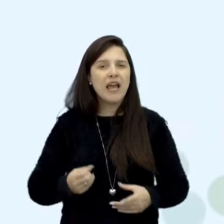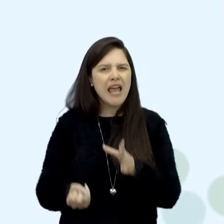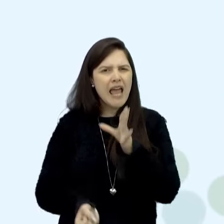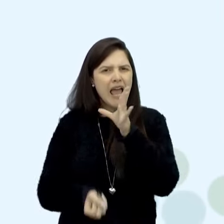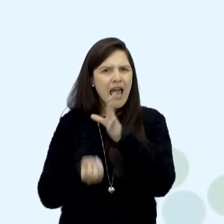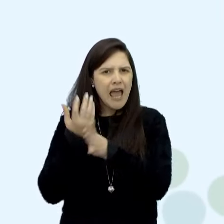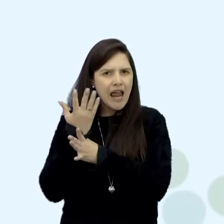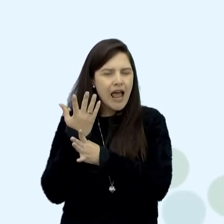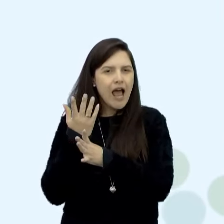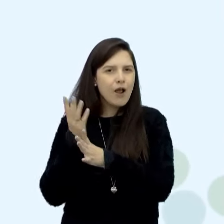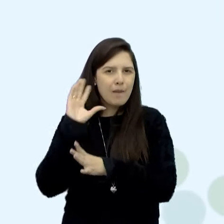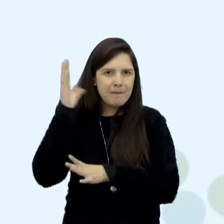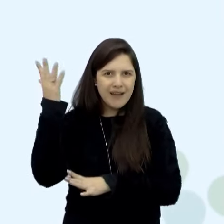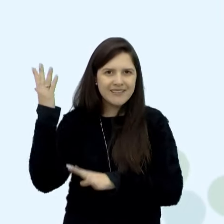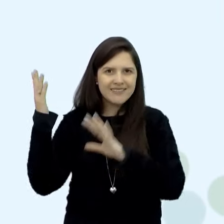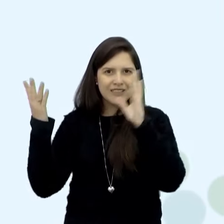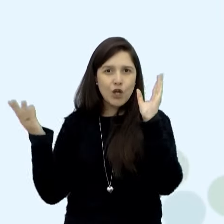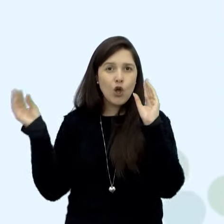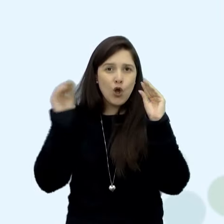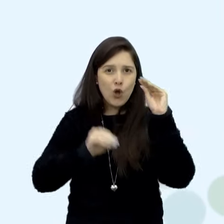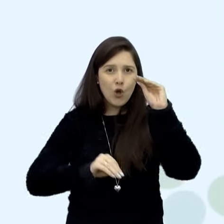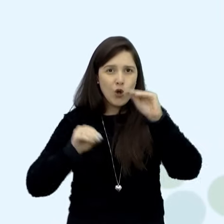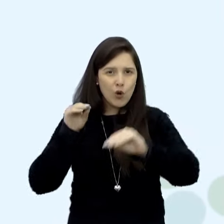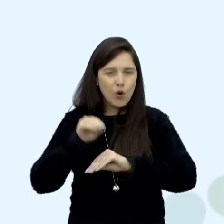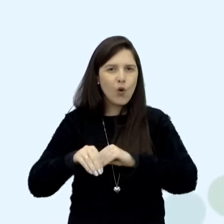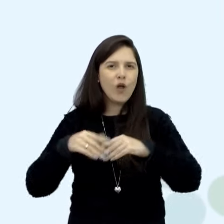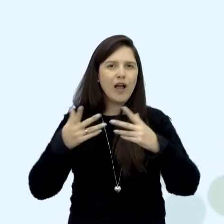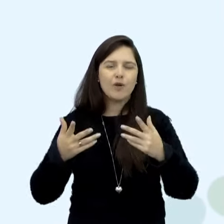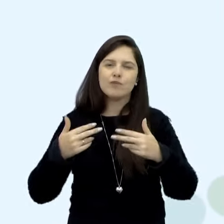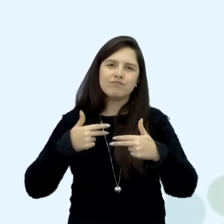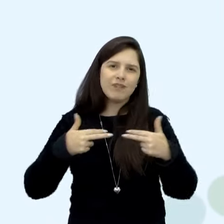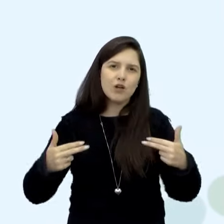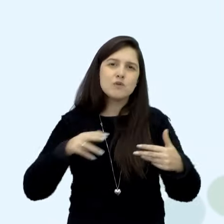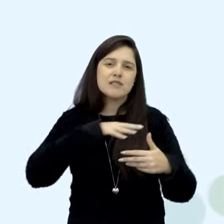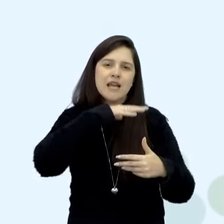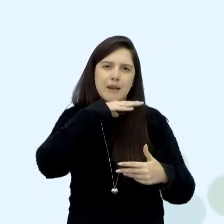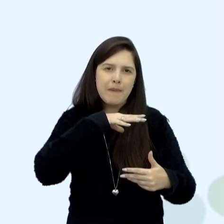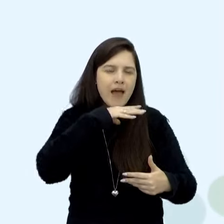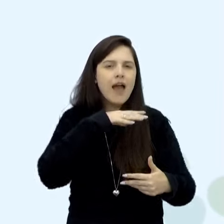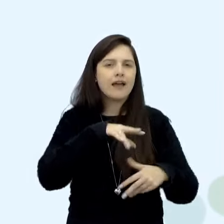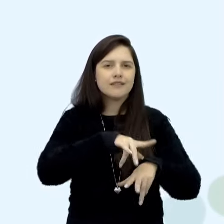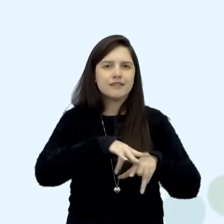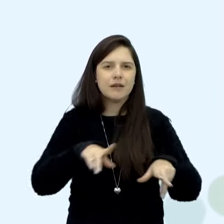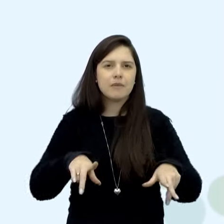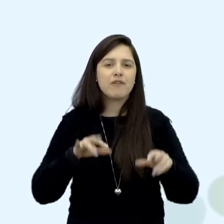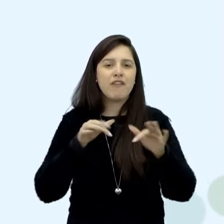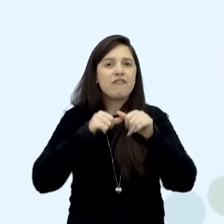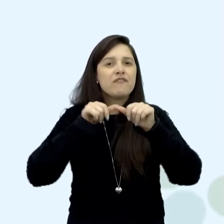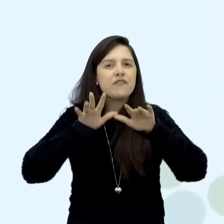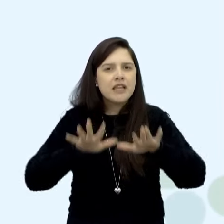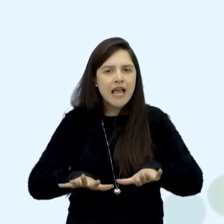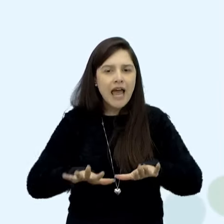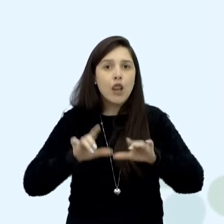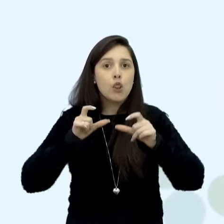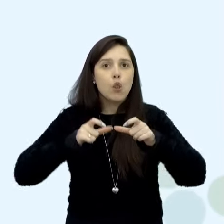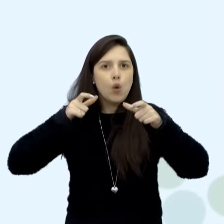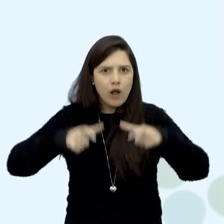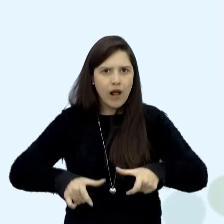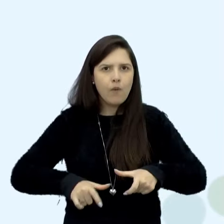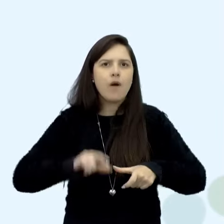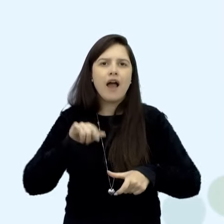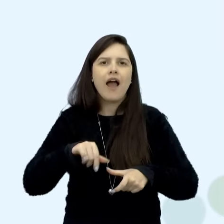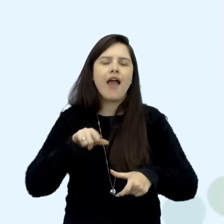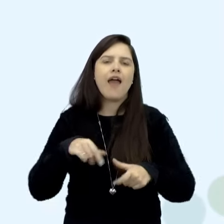a pastagem, que colocaram a cerca, colocaram os animais, né, para ficar naquele local, isso